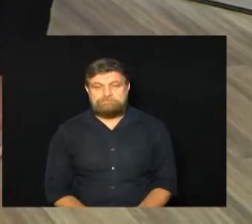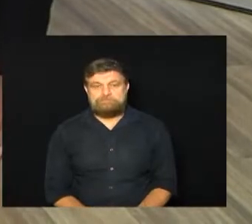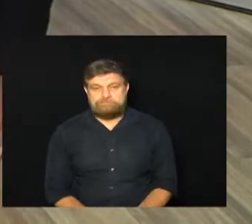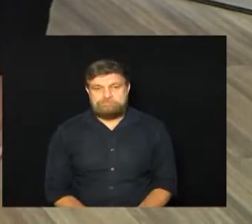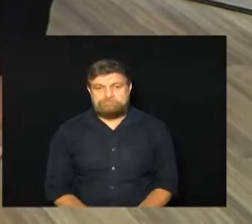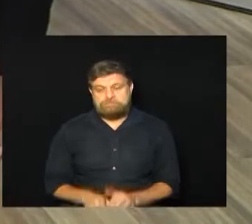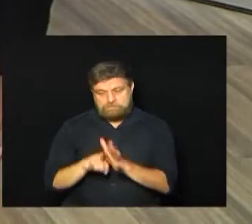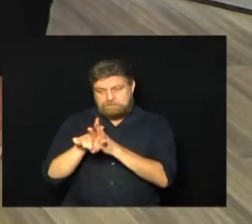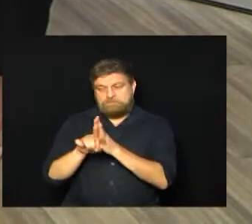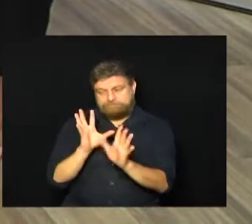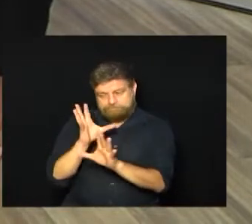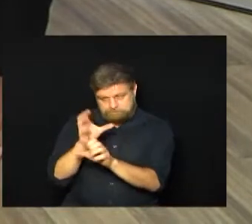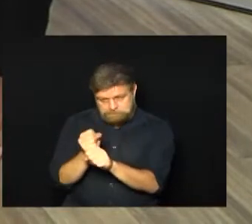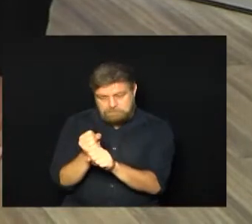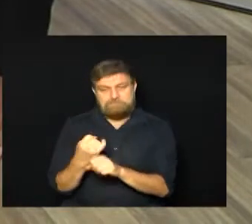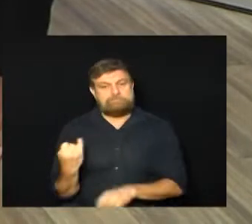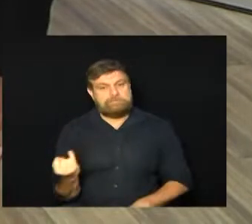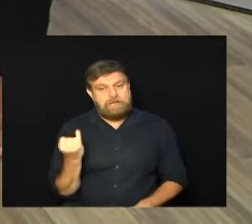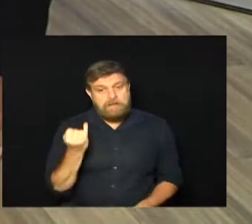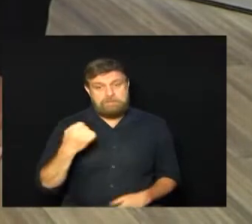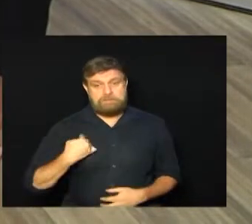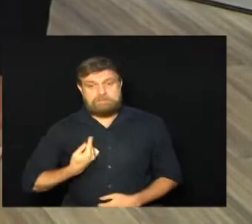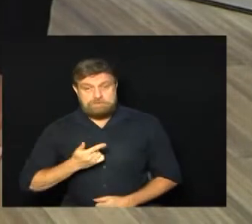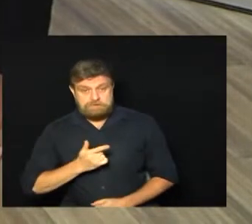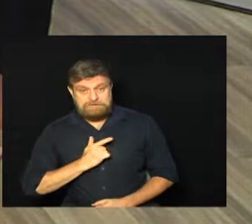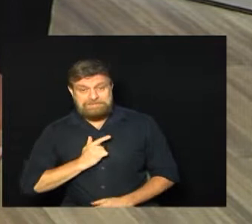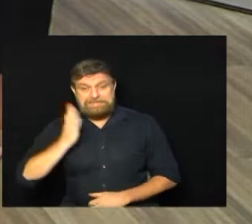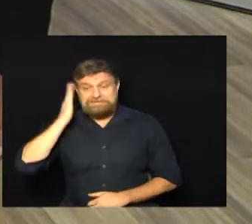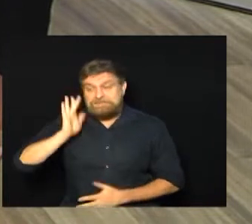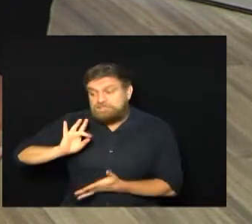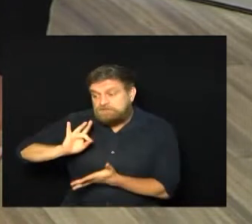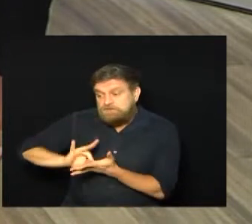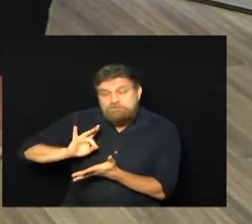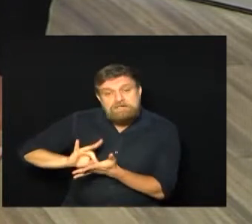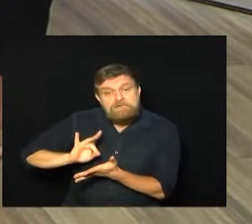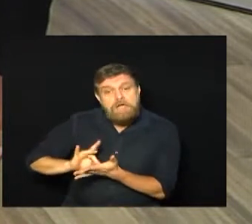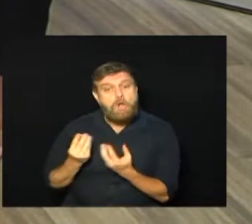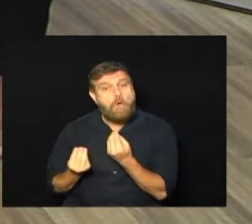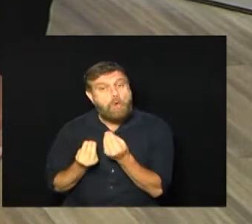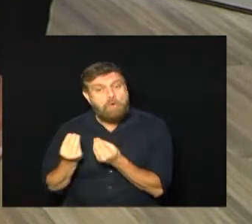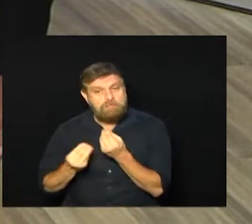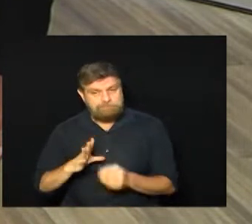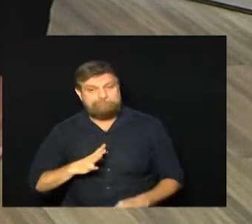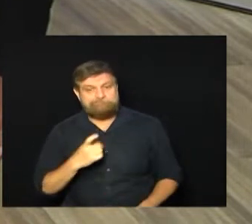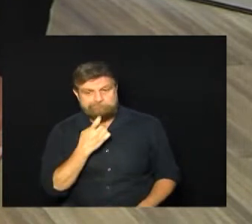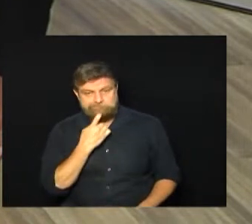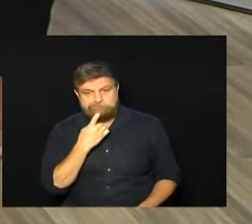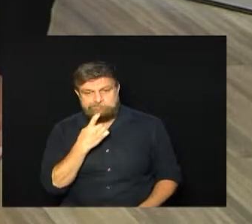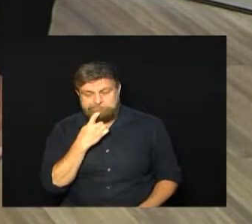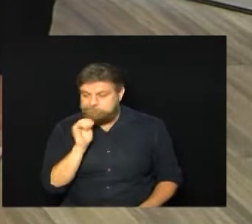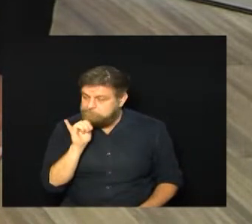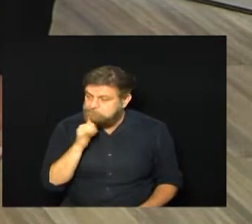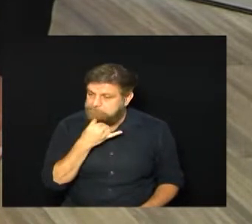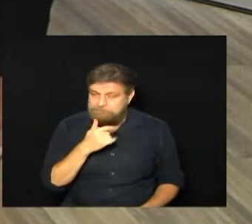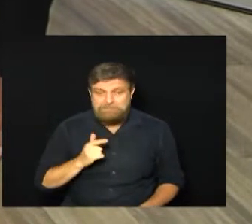censo é de suma importância, né, para a gente ter o real panorama de como está a cidade de Campinas, infelizmente,